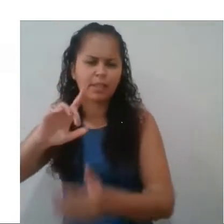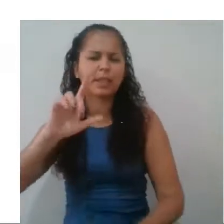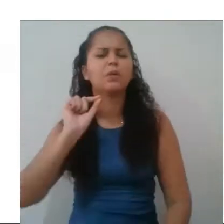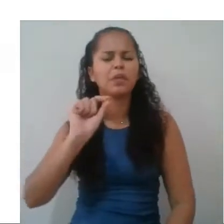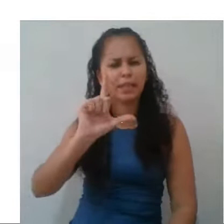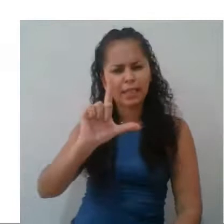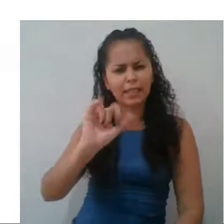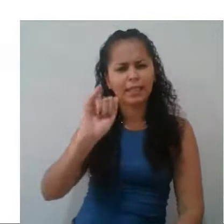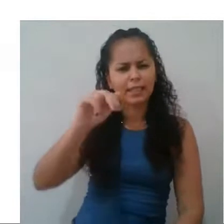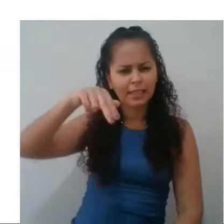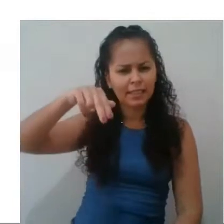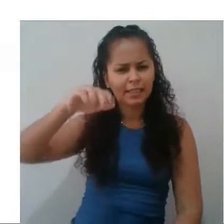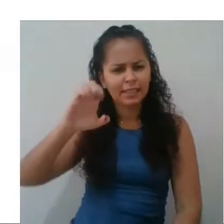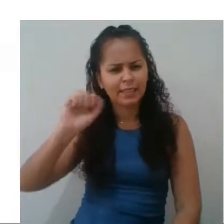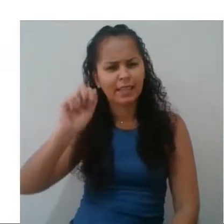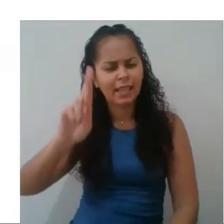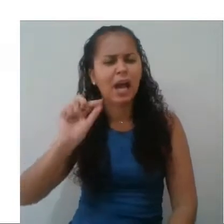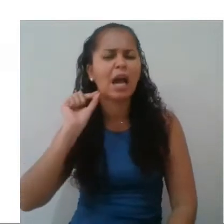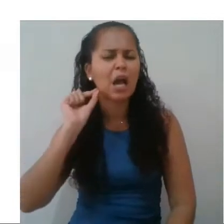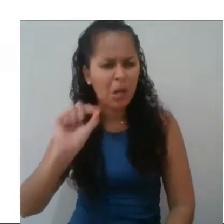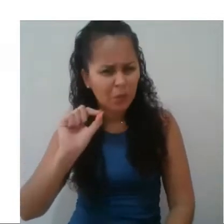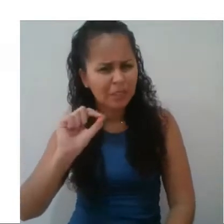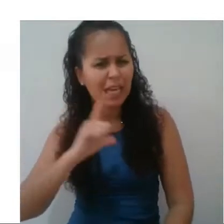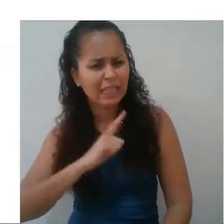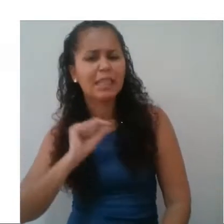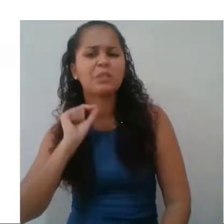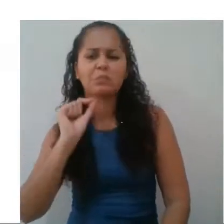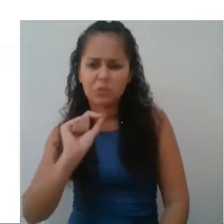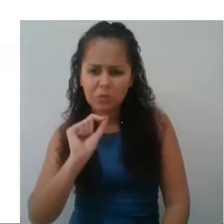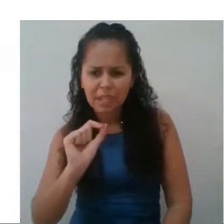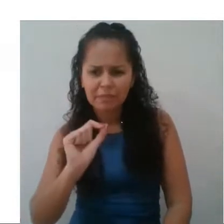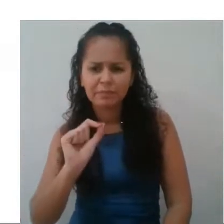possuem comprimento como unidade.